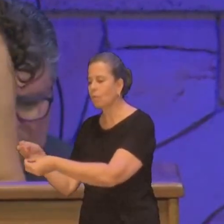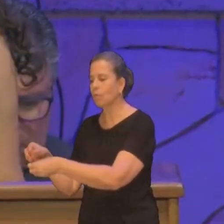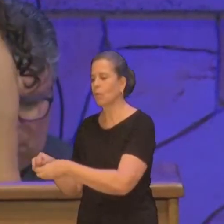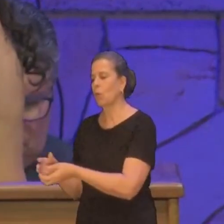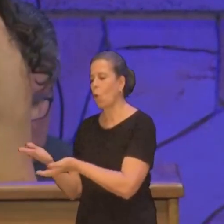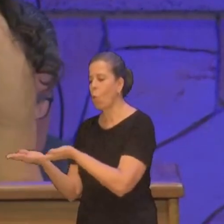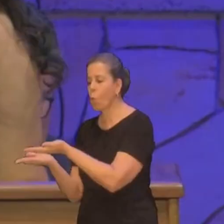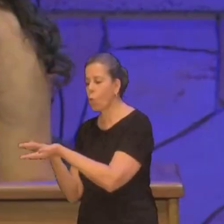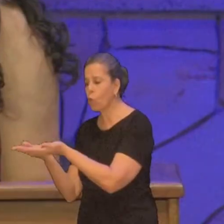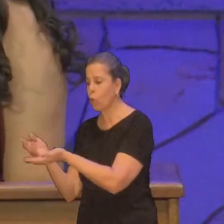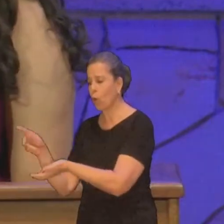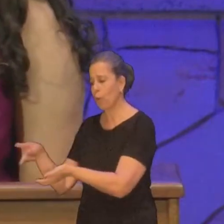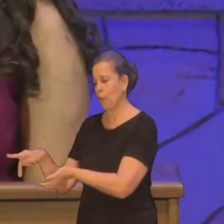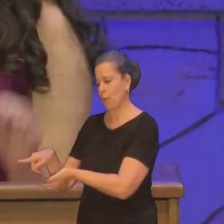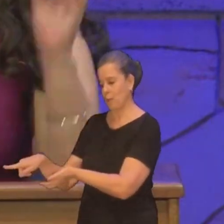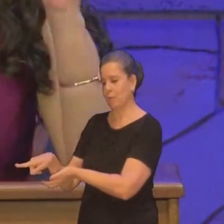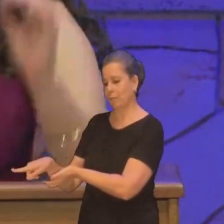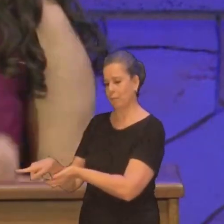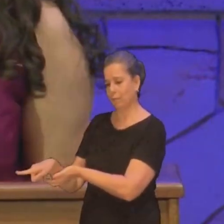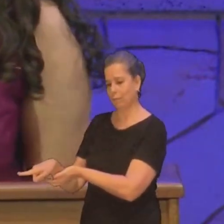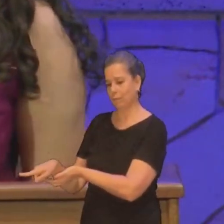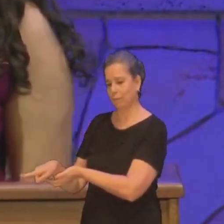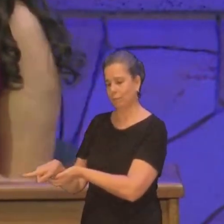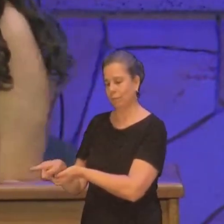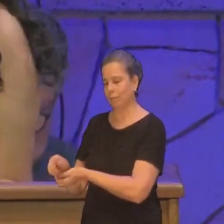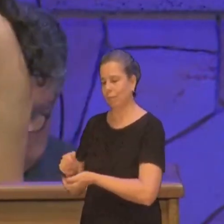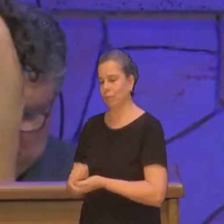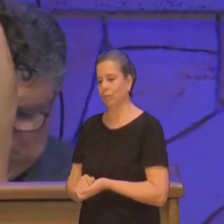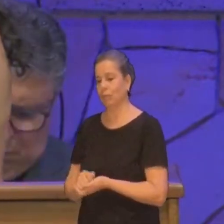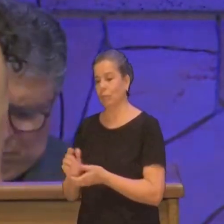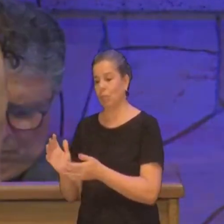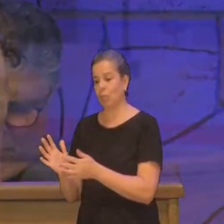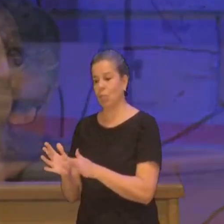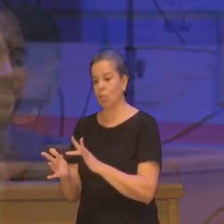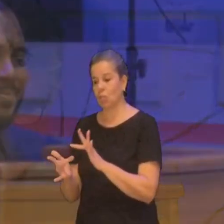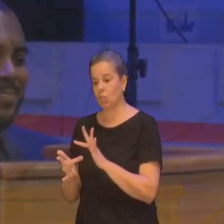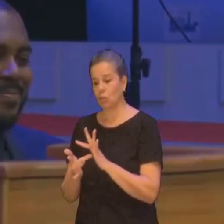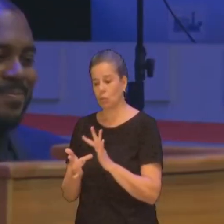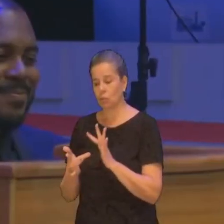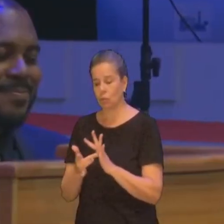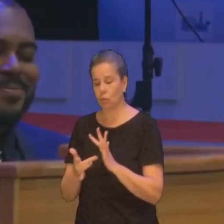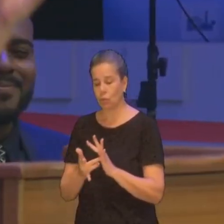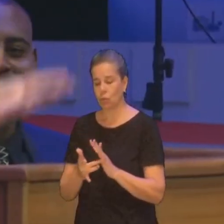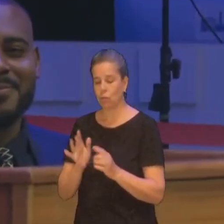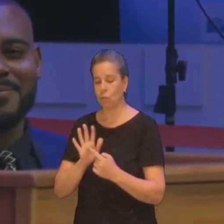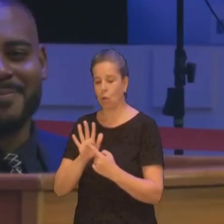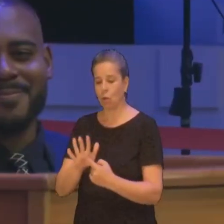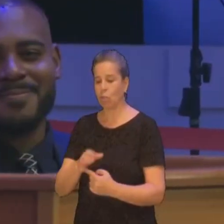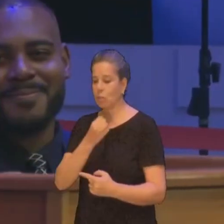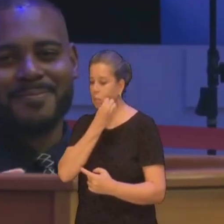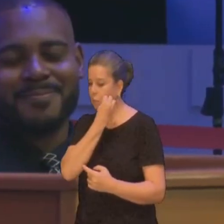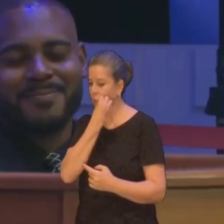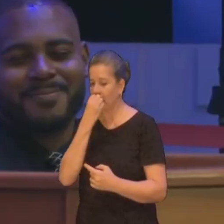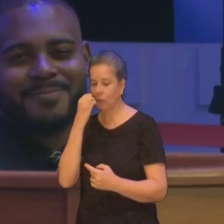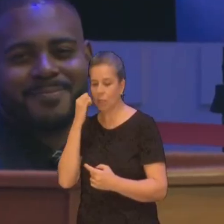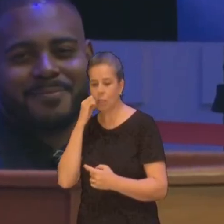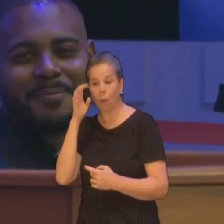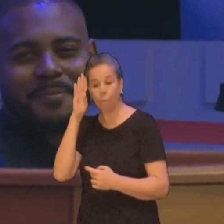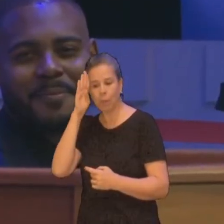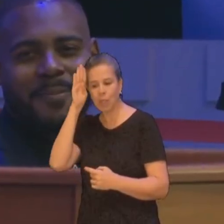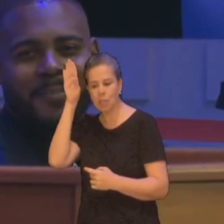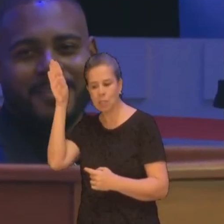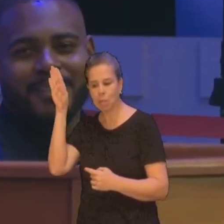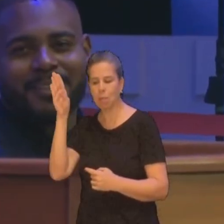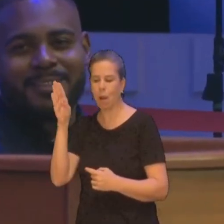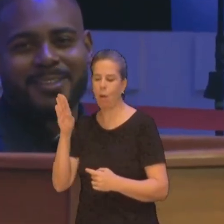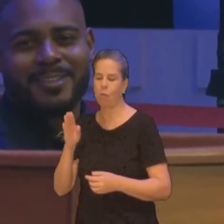já. Jesus, ele vai colocar o samaritano como o protagonista dessa história. E